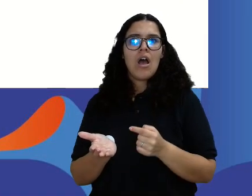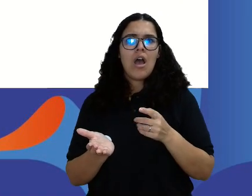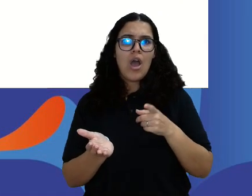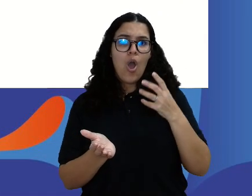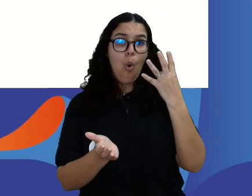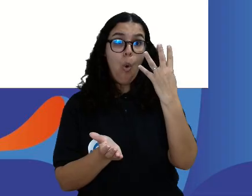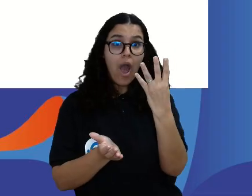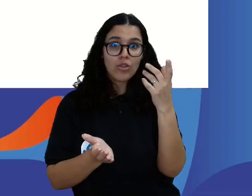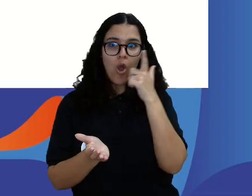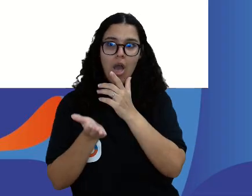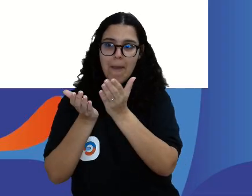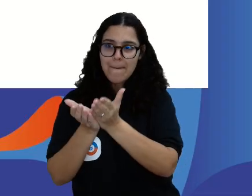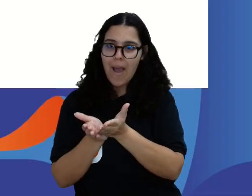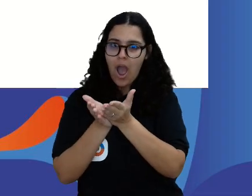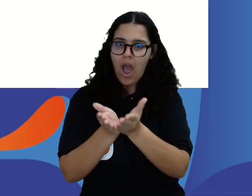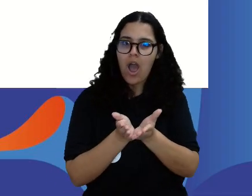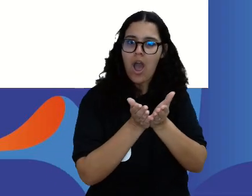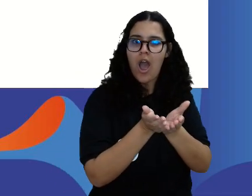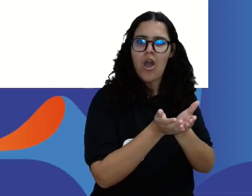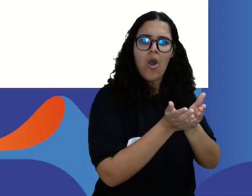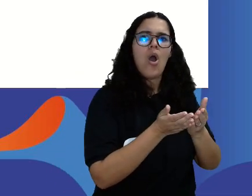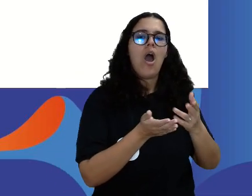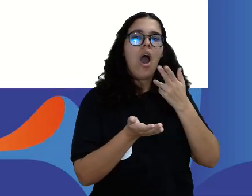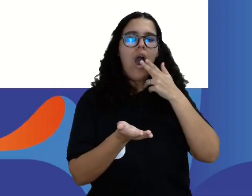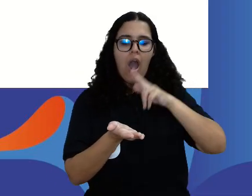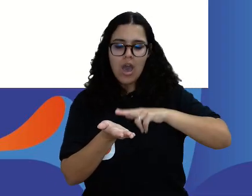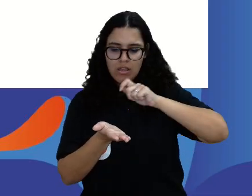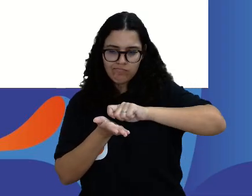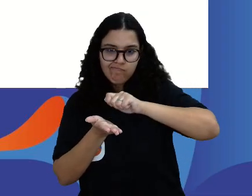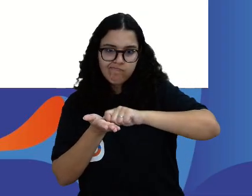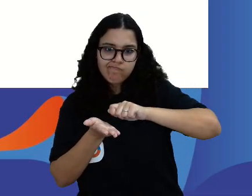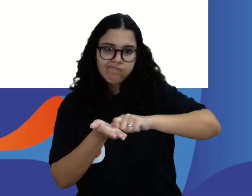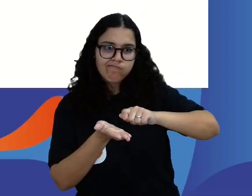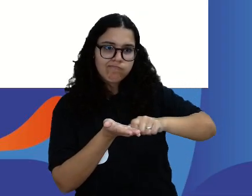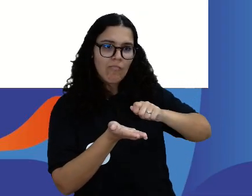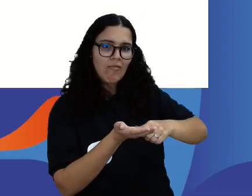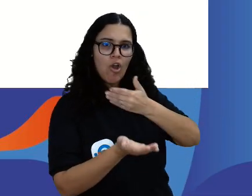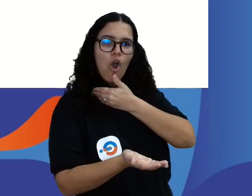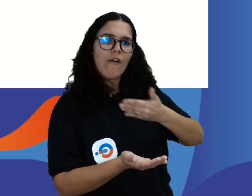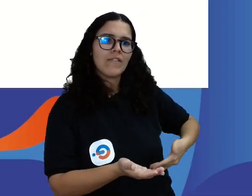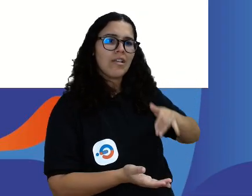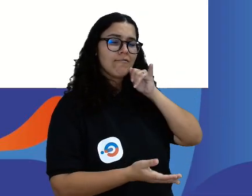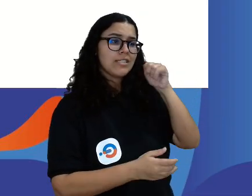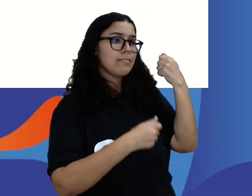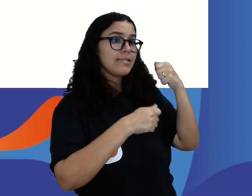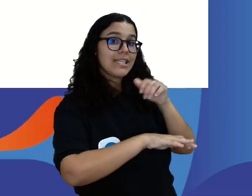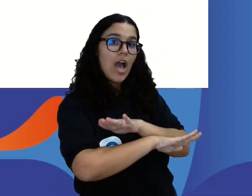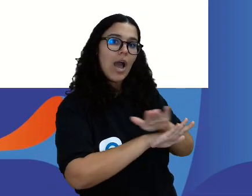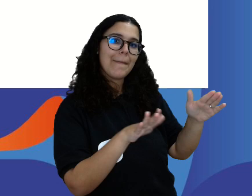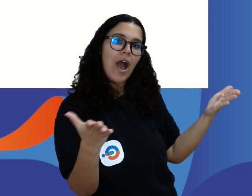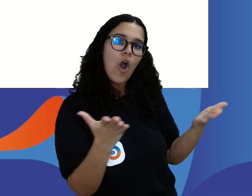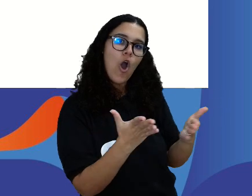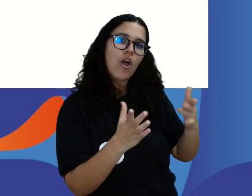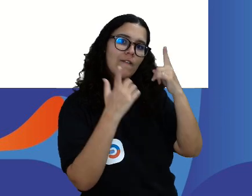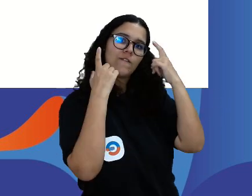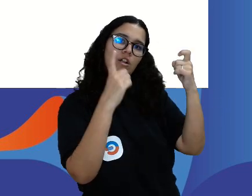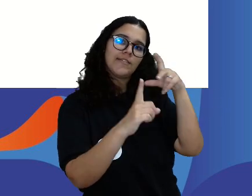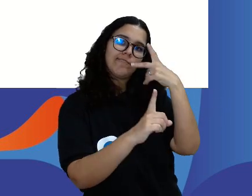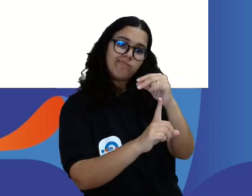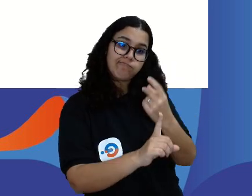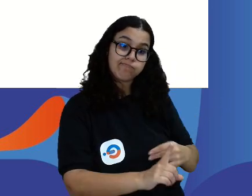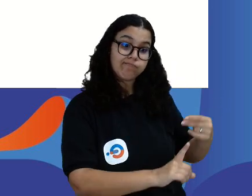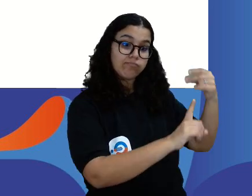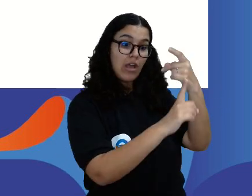para o governo exigindo o fim das chibatadas e ameaçam bombardear o Rio de Janeiro, né?